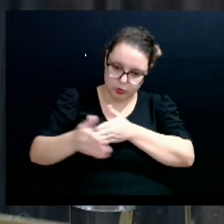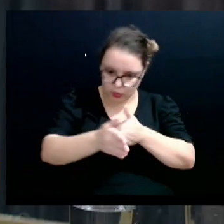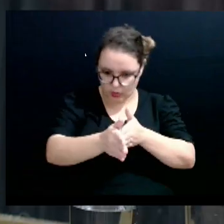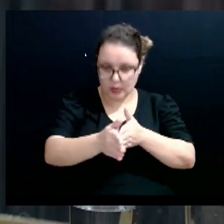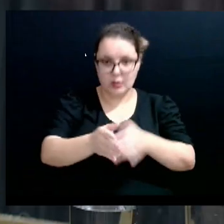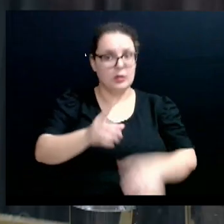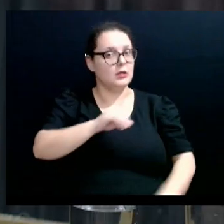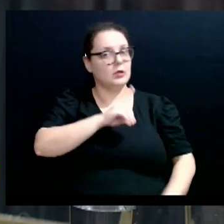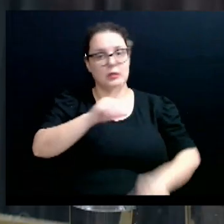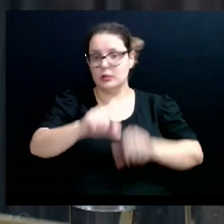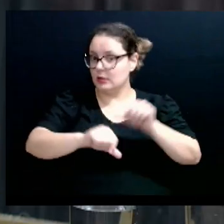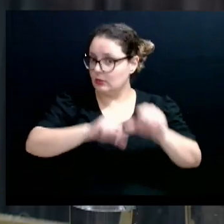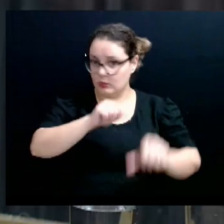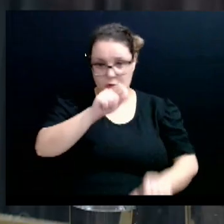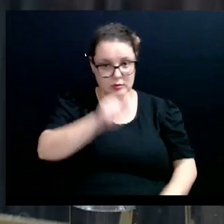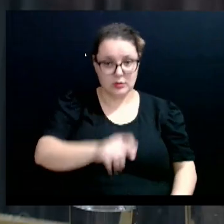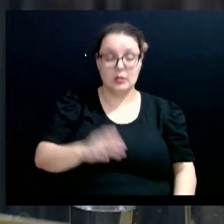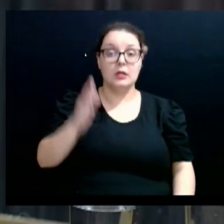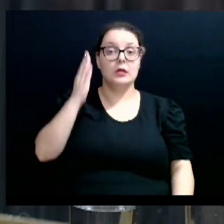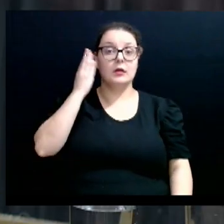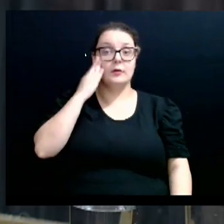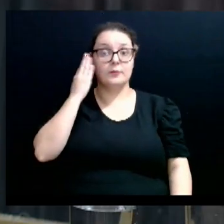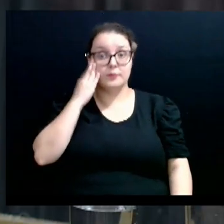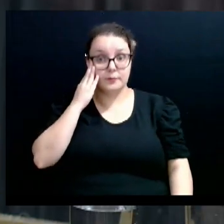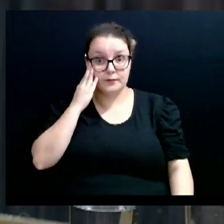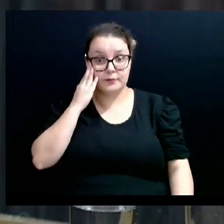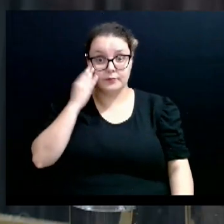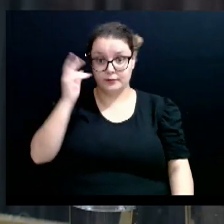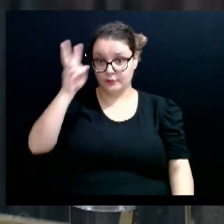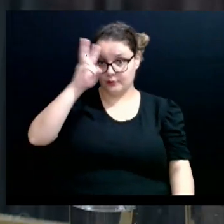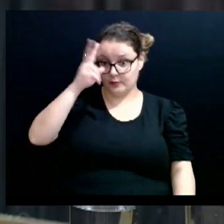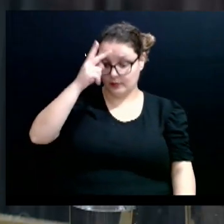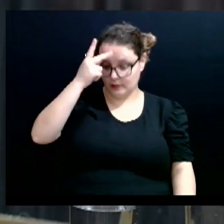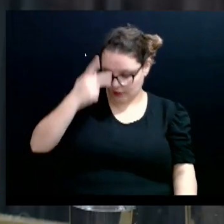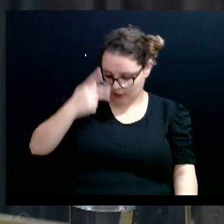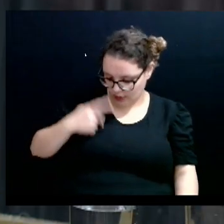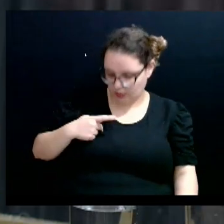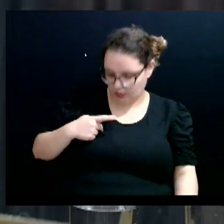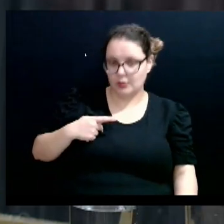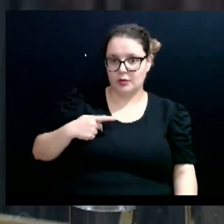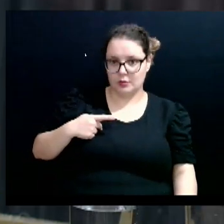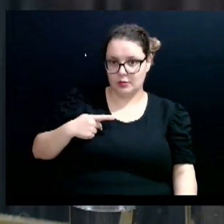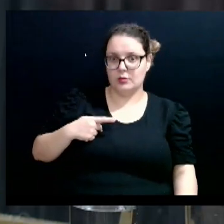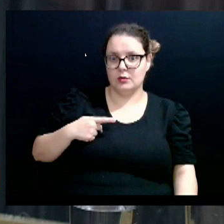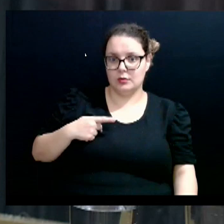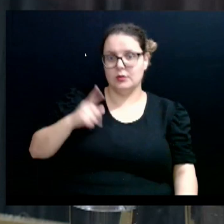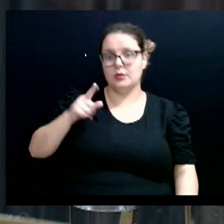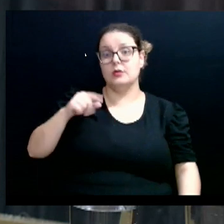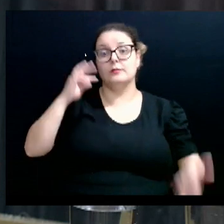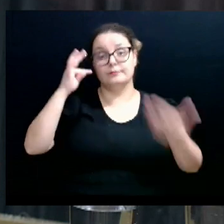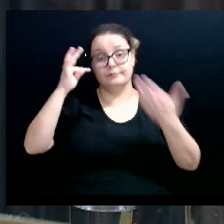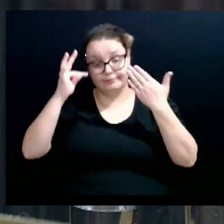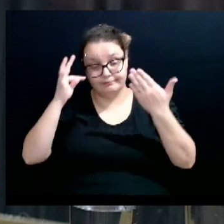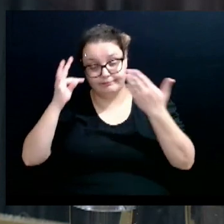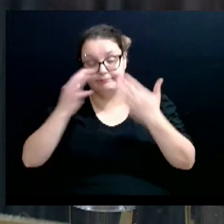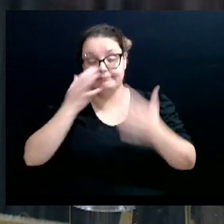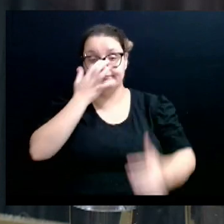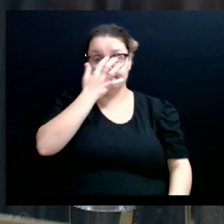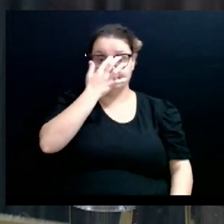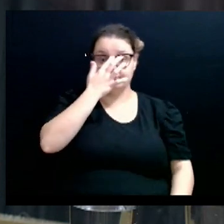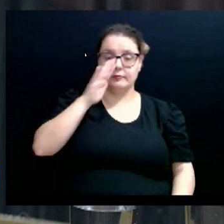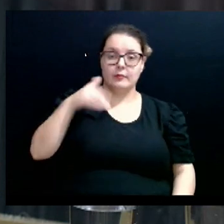outro, entender a história dele, né, isso é por meio de terapia, né, quando a gente